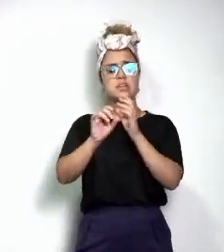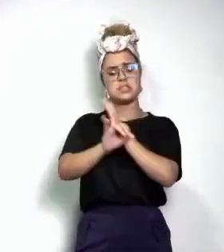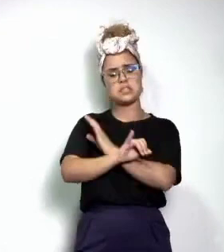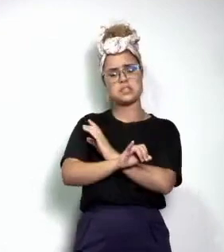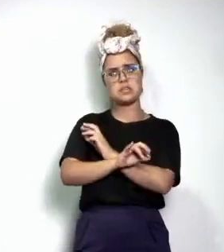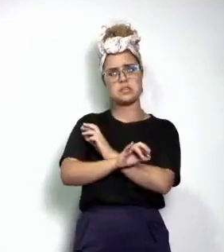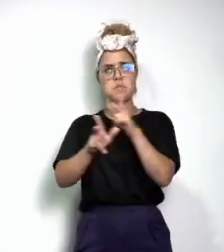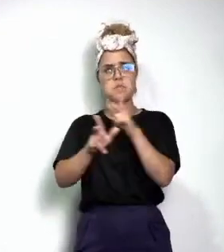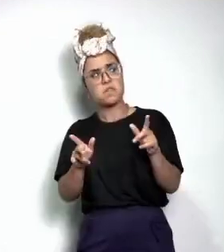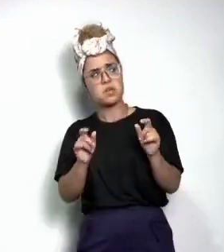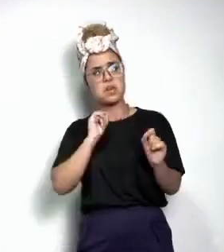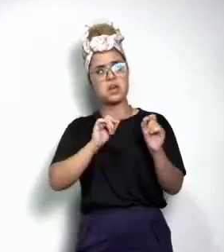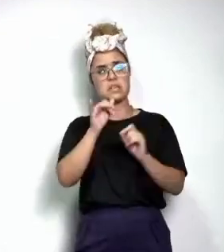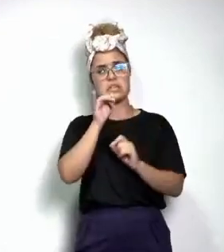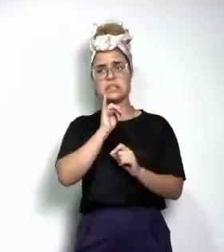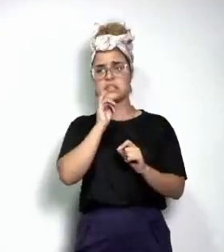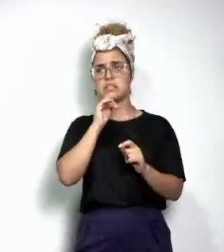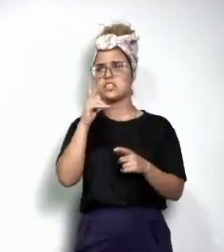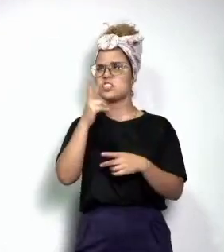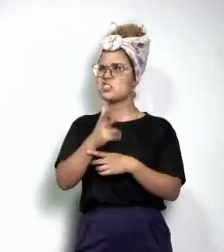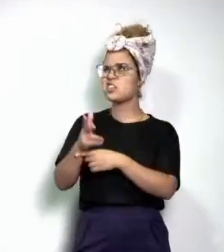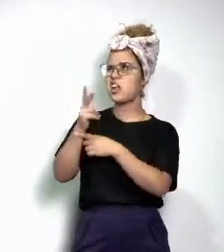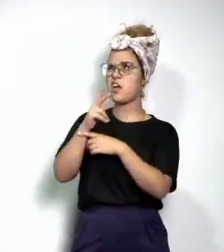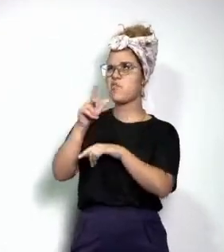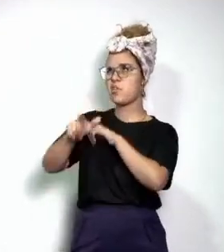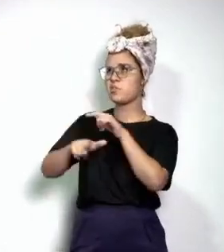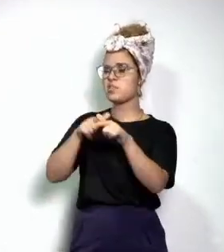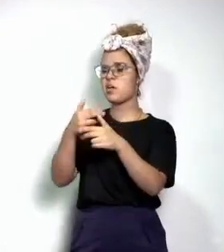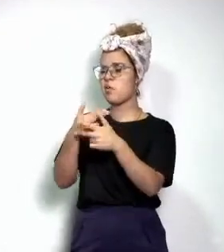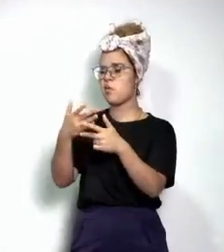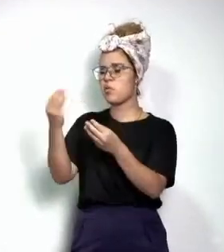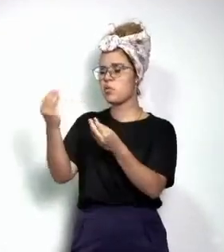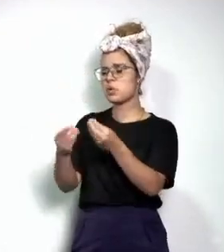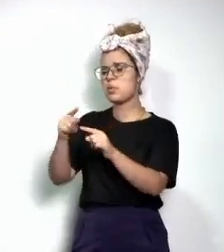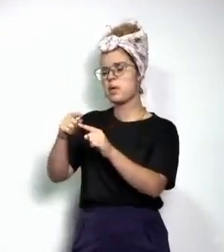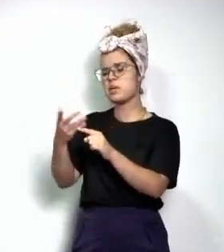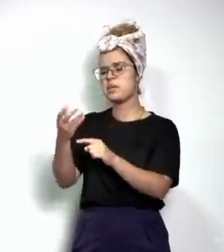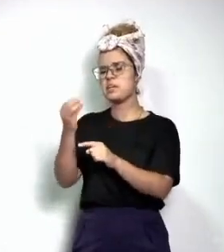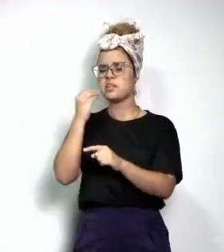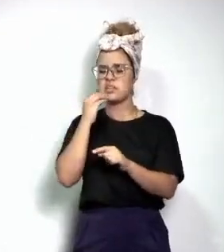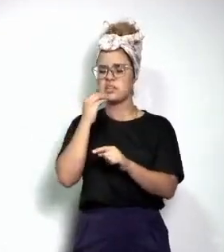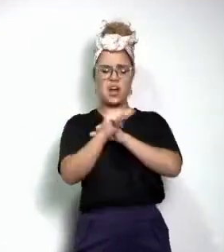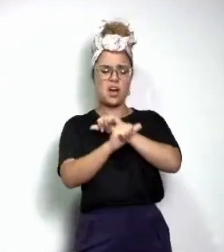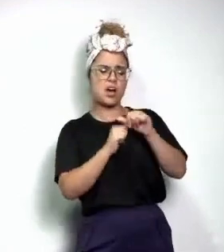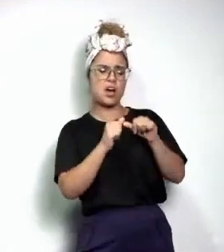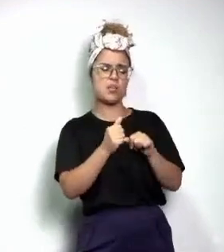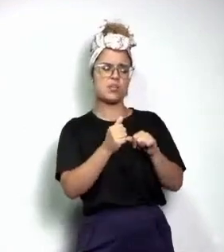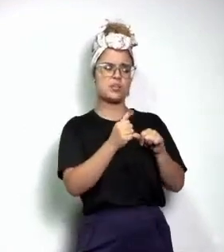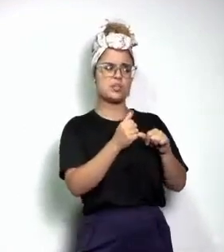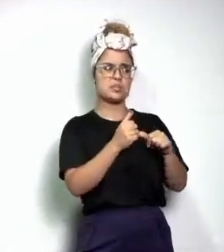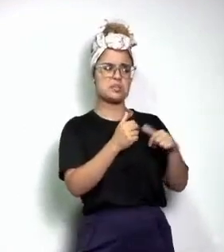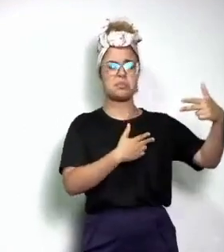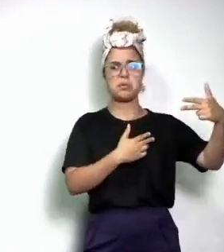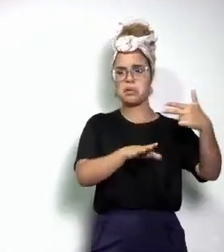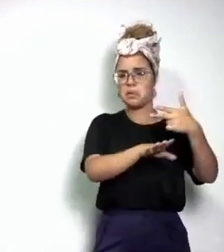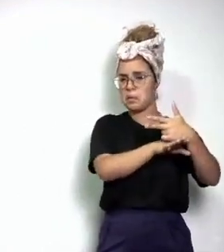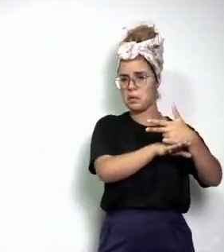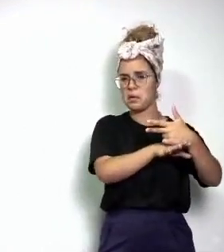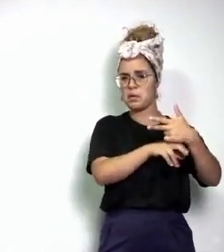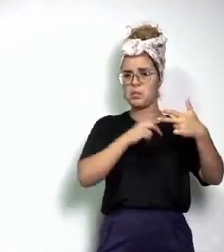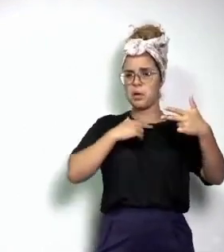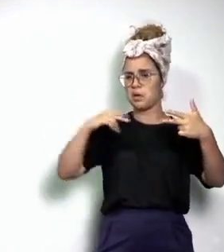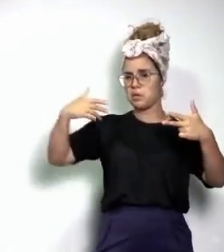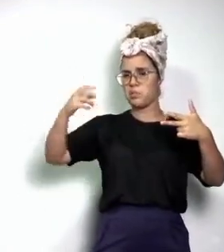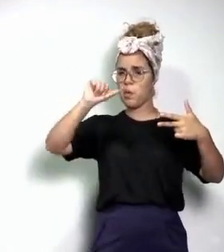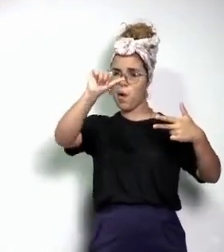diferenciação. Por exemplo, a gente gravou uma ação dessa forma aqui, mas eu queria tentar agora essa variação com uma